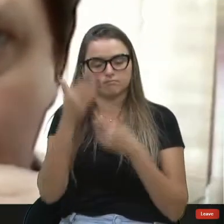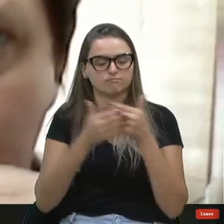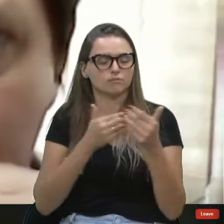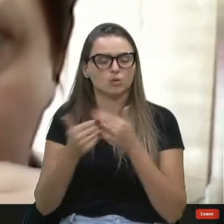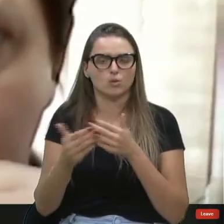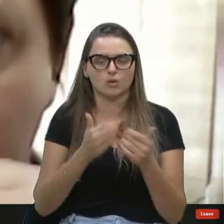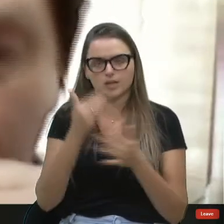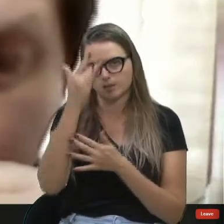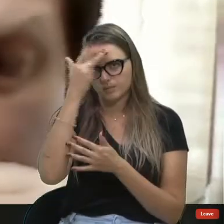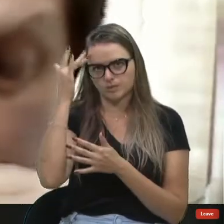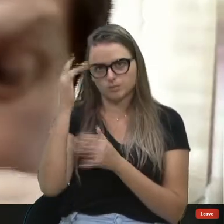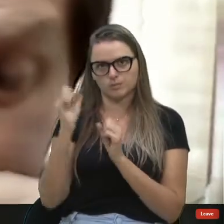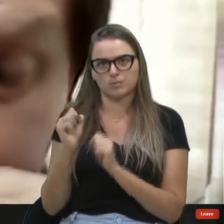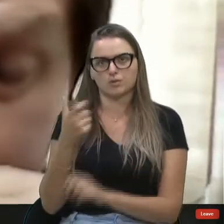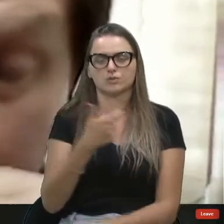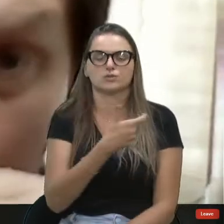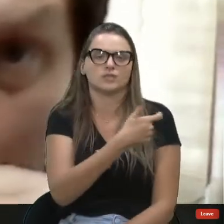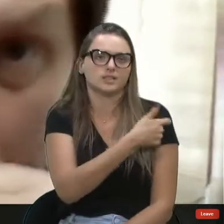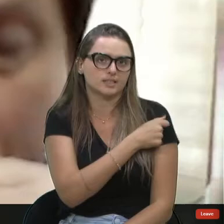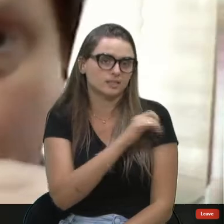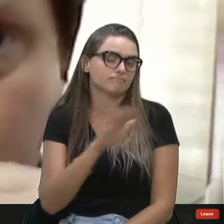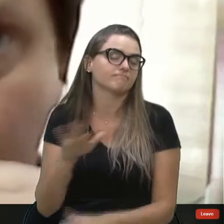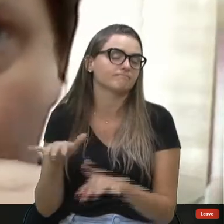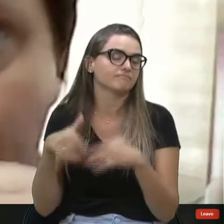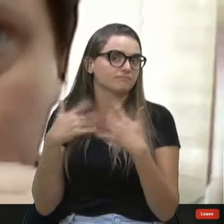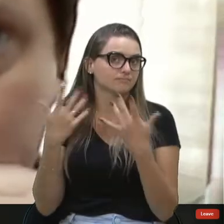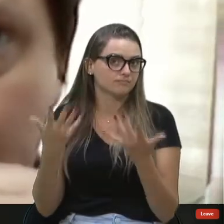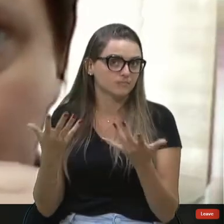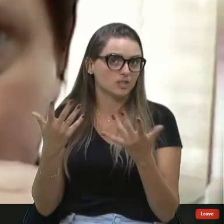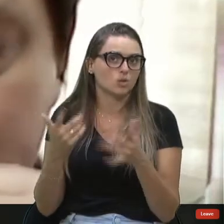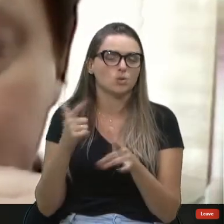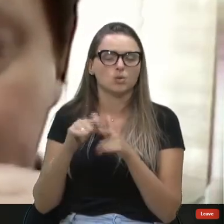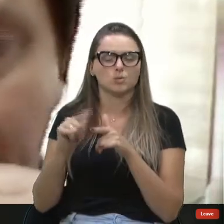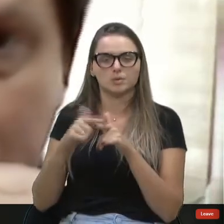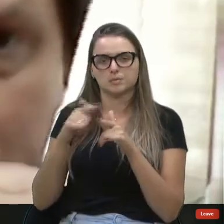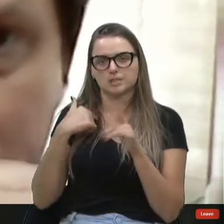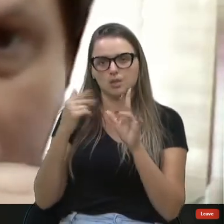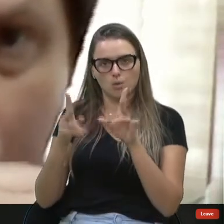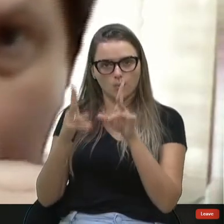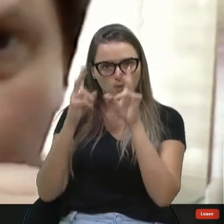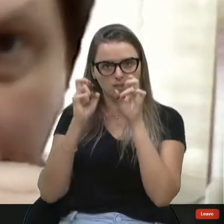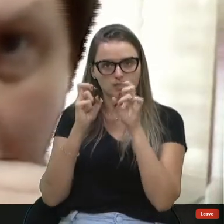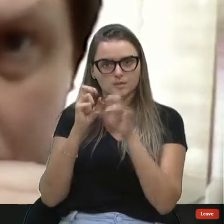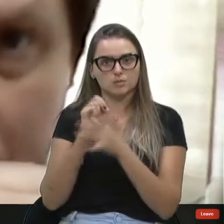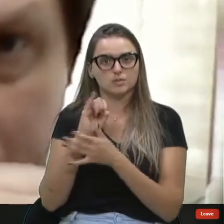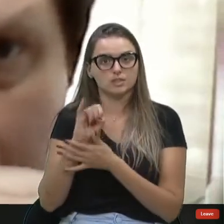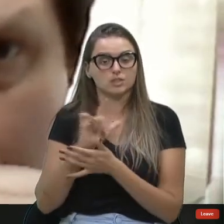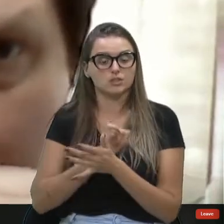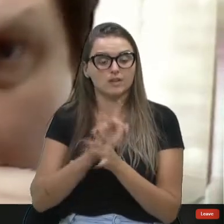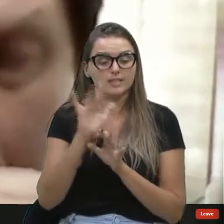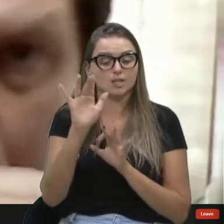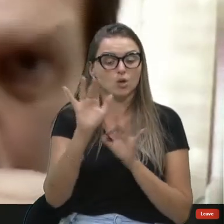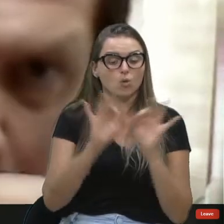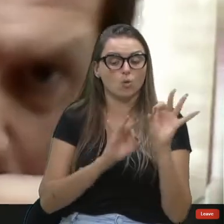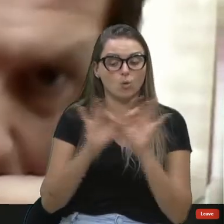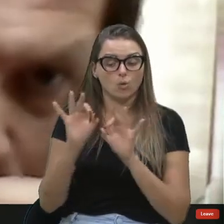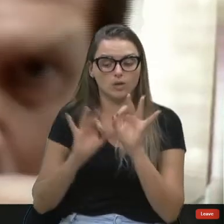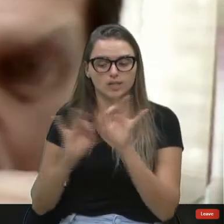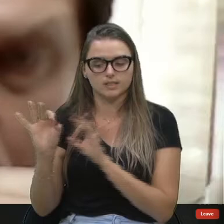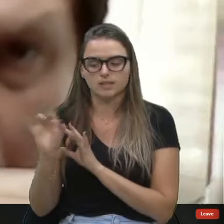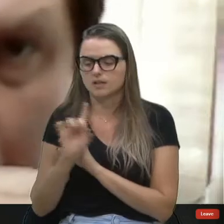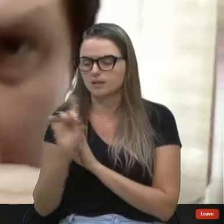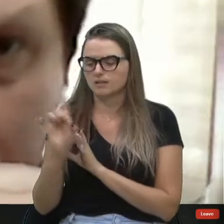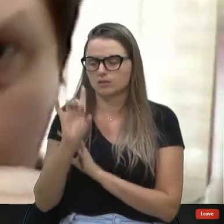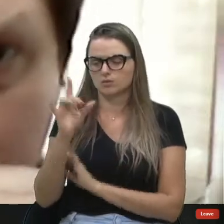vacinar. Então, o problema todo que eu vejo é o seguinte, se tivesse existido uma organização, mas não só de